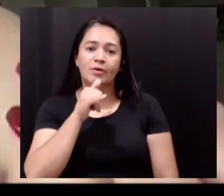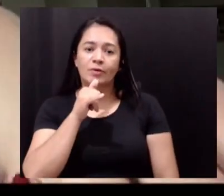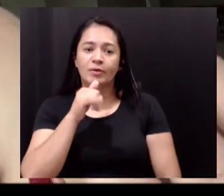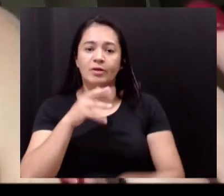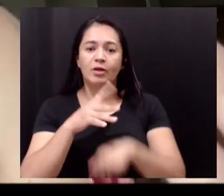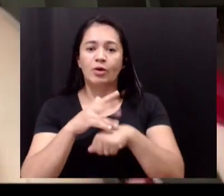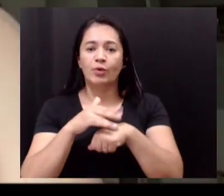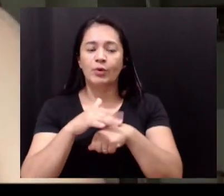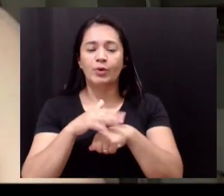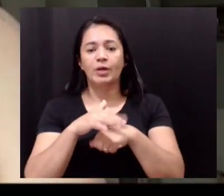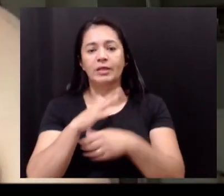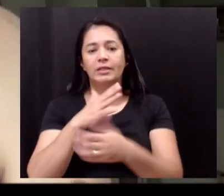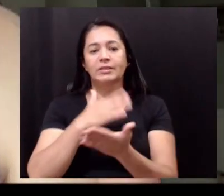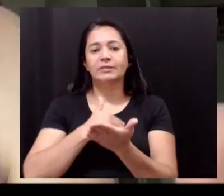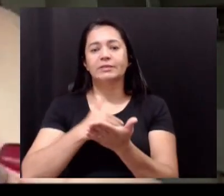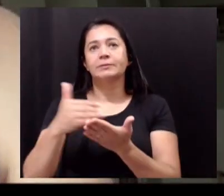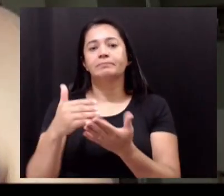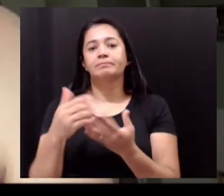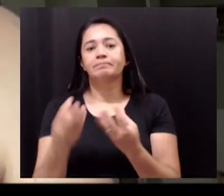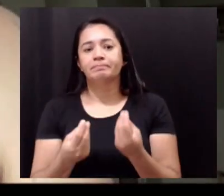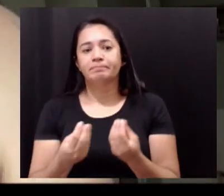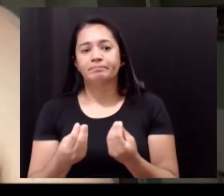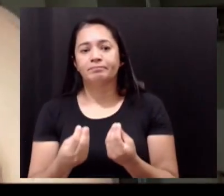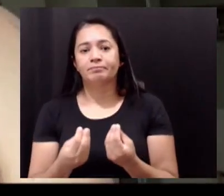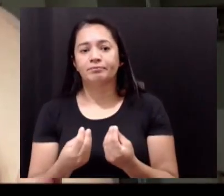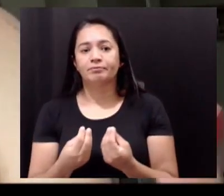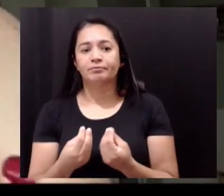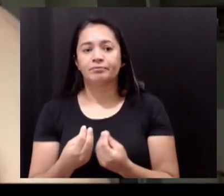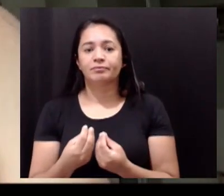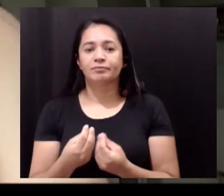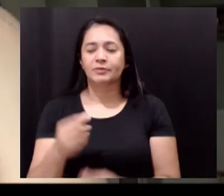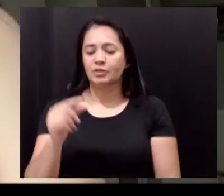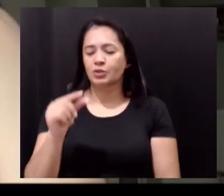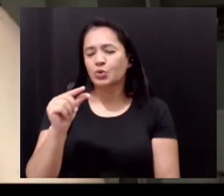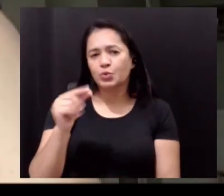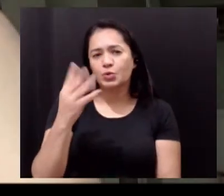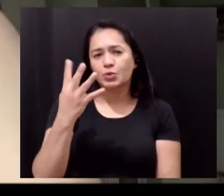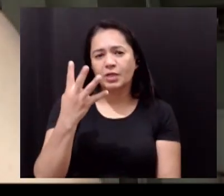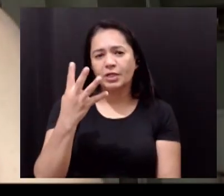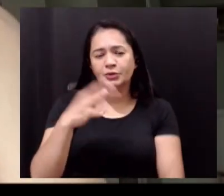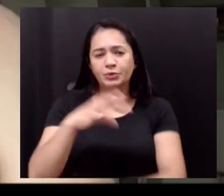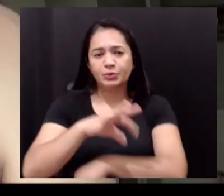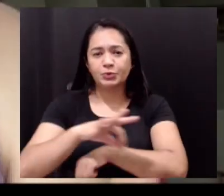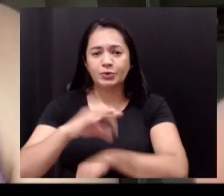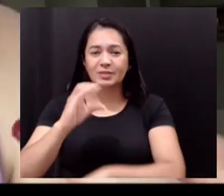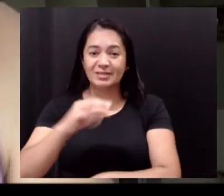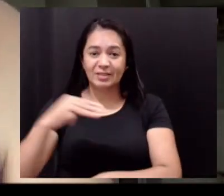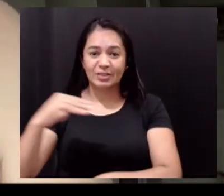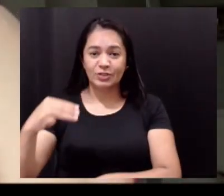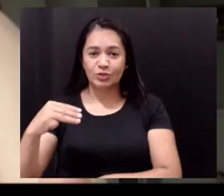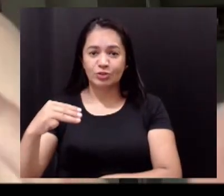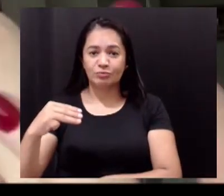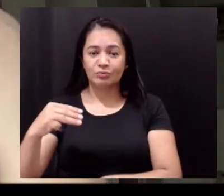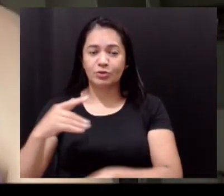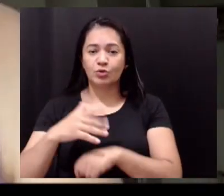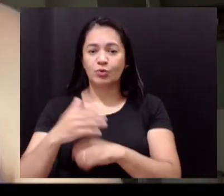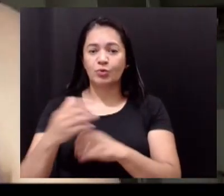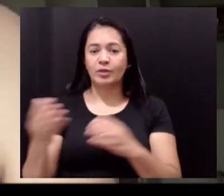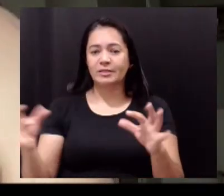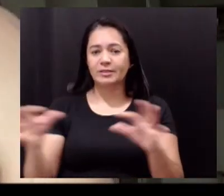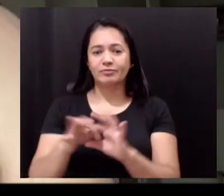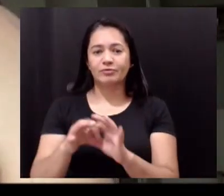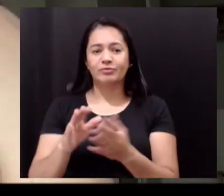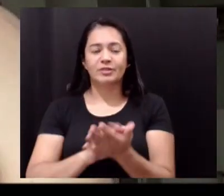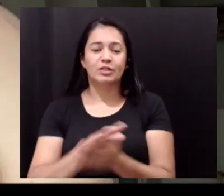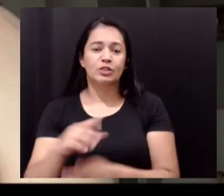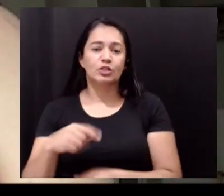que têm menos de 4 centímetros, doenças que não têm nenhum envolvimento, a gente pode discutir e